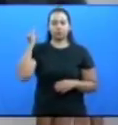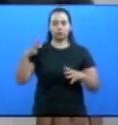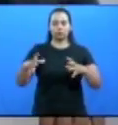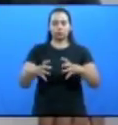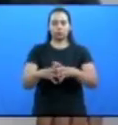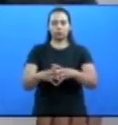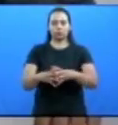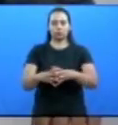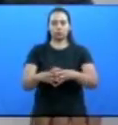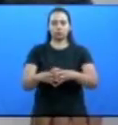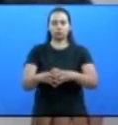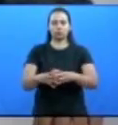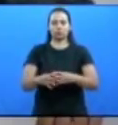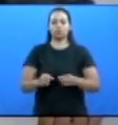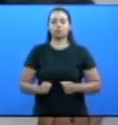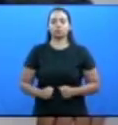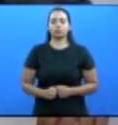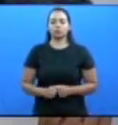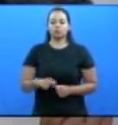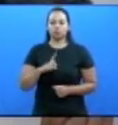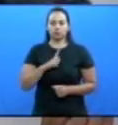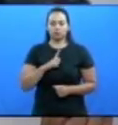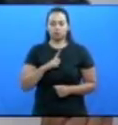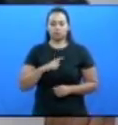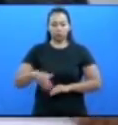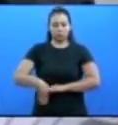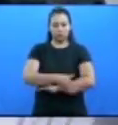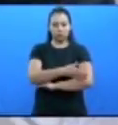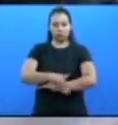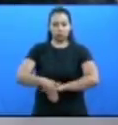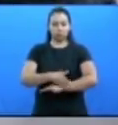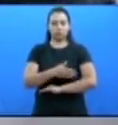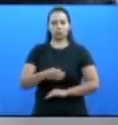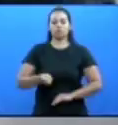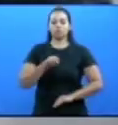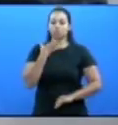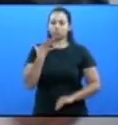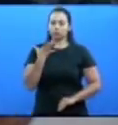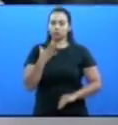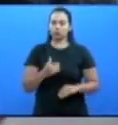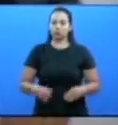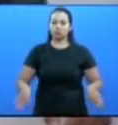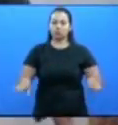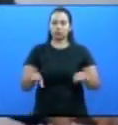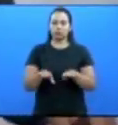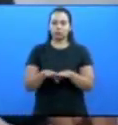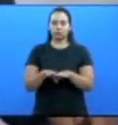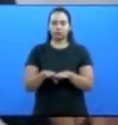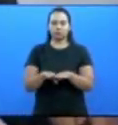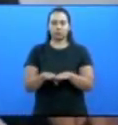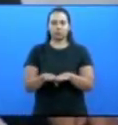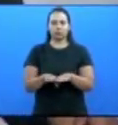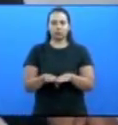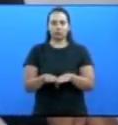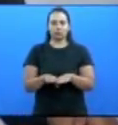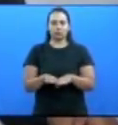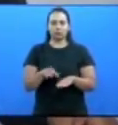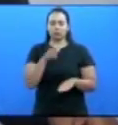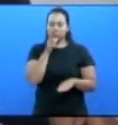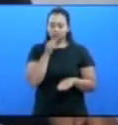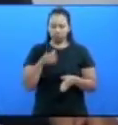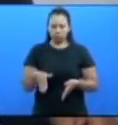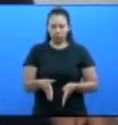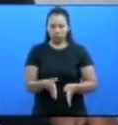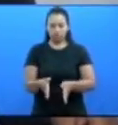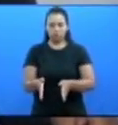comunidade. Nós também temos aqui a revitalização da Lagoa das Flores. Vem também pedindo aqui a